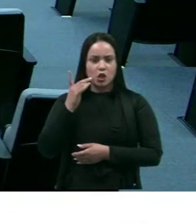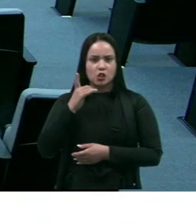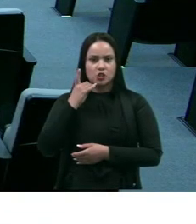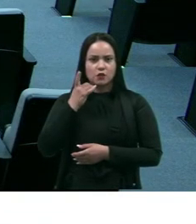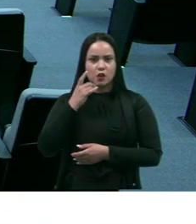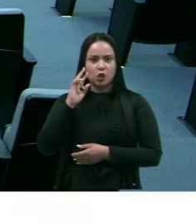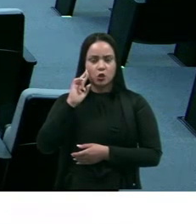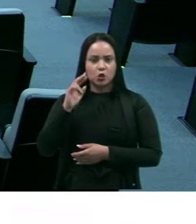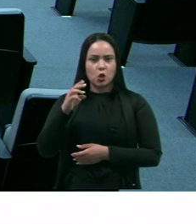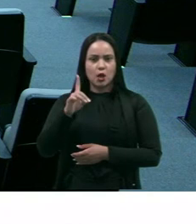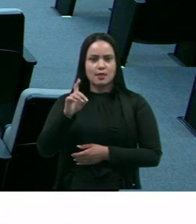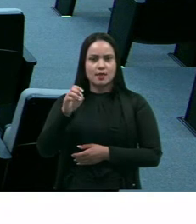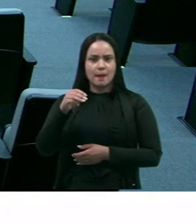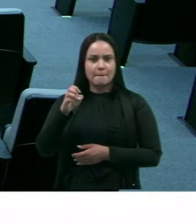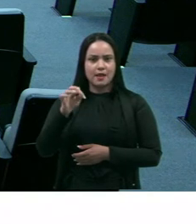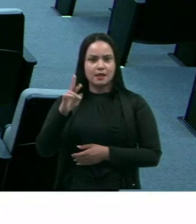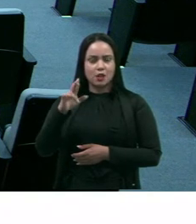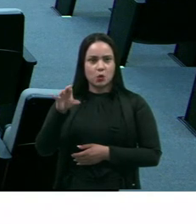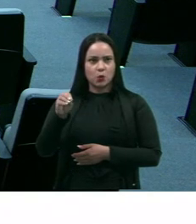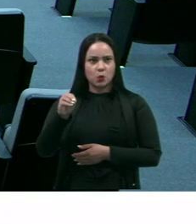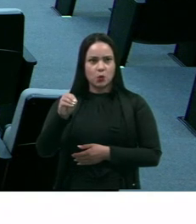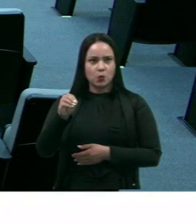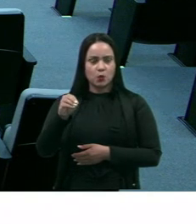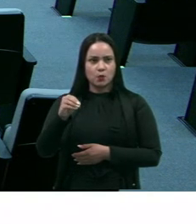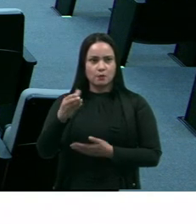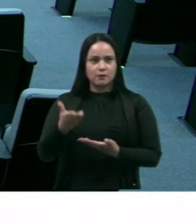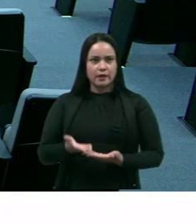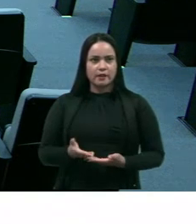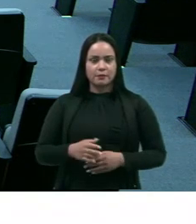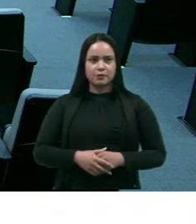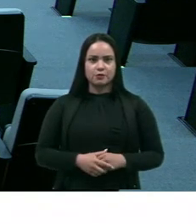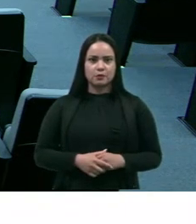doutor Demétrio de Souza Pereira. Juiz. Do pois juiz. Não. Pois não.